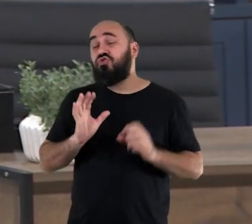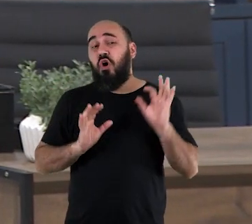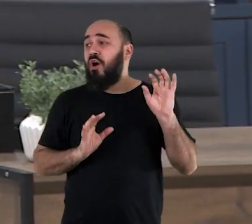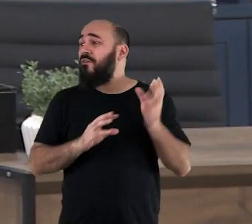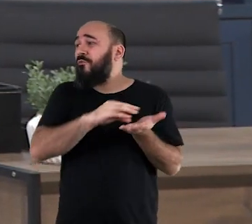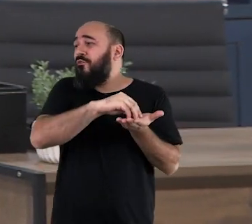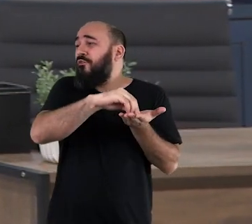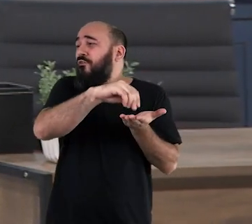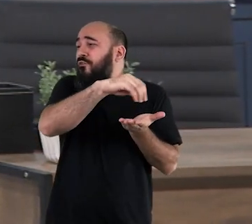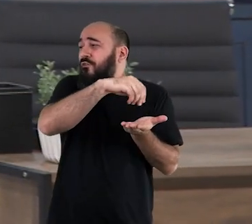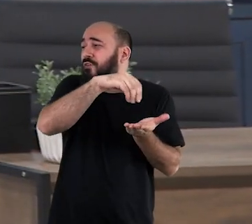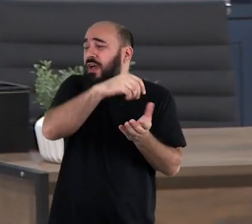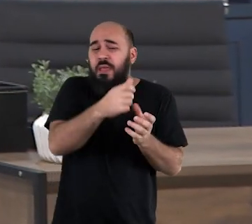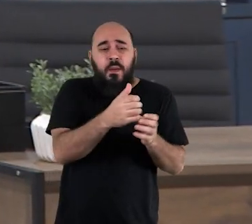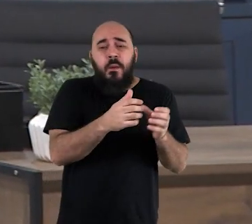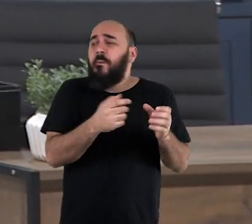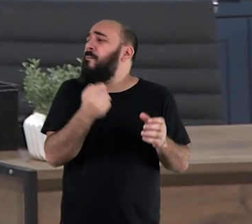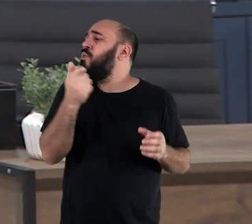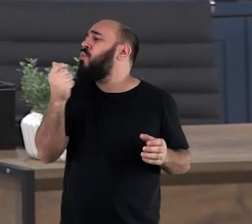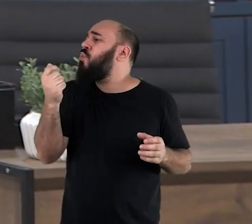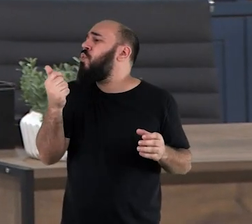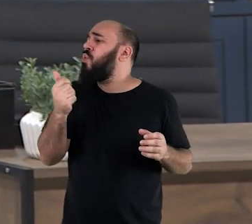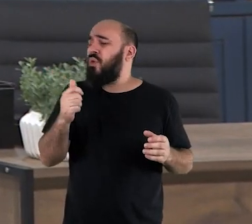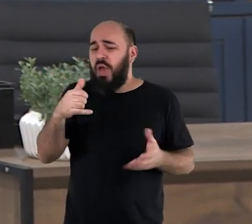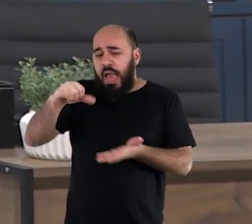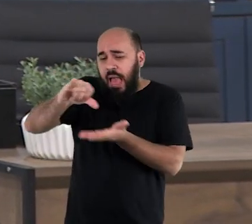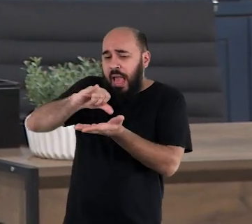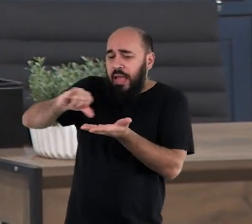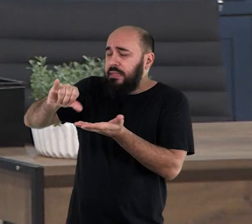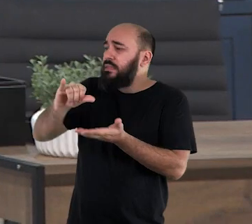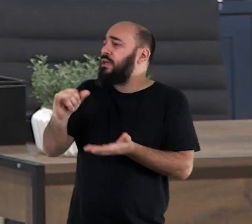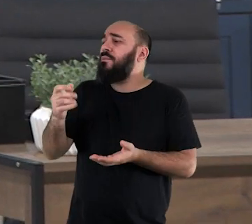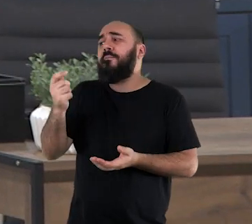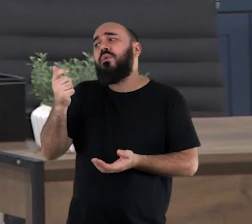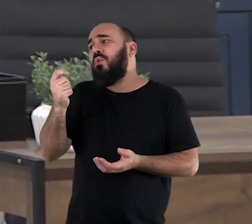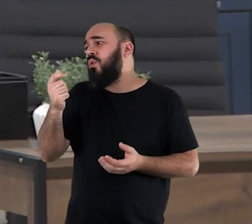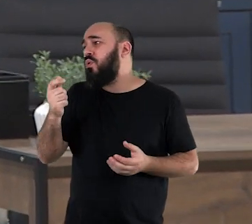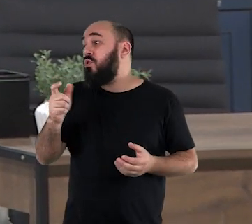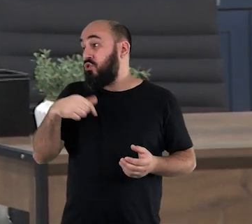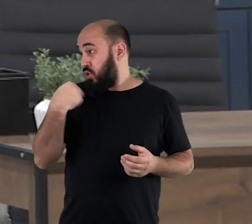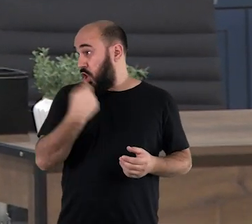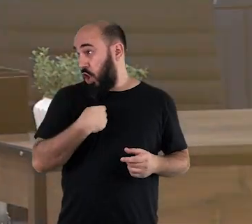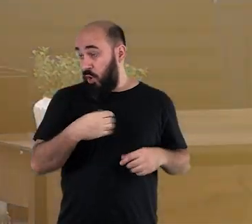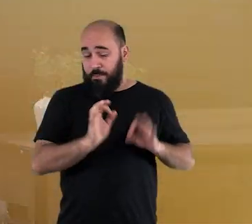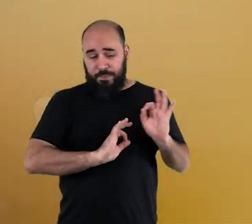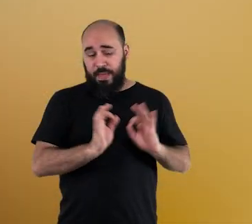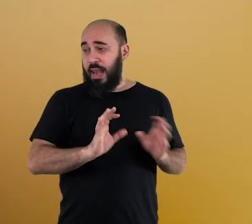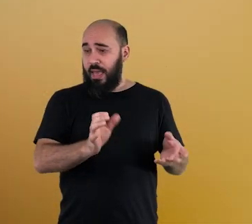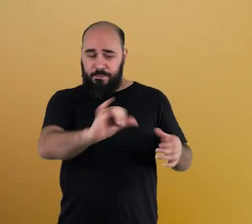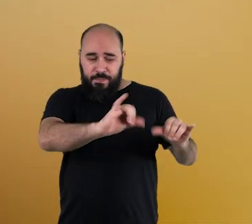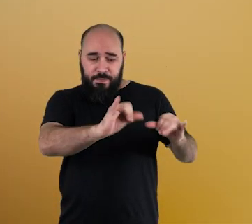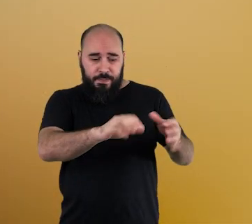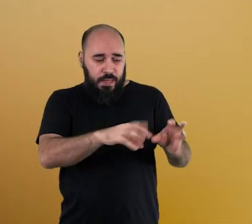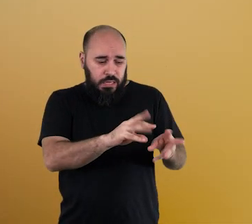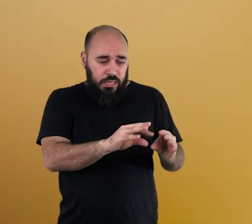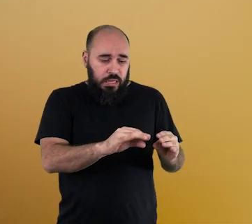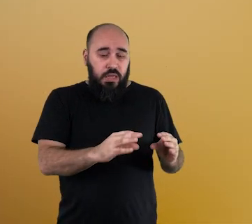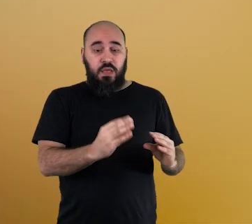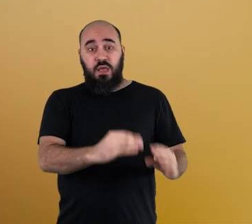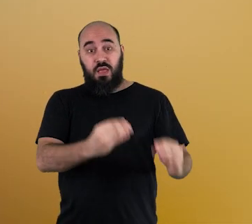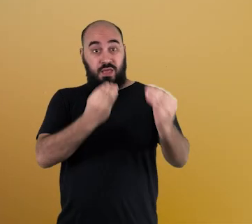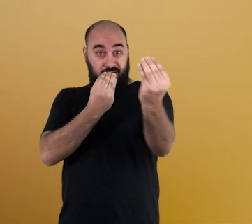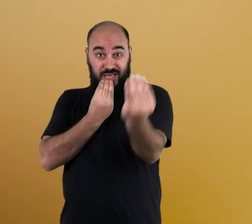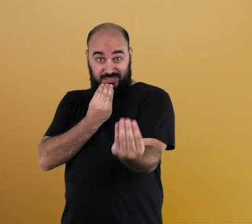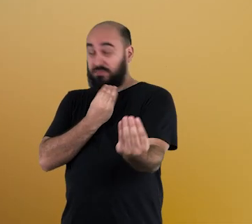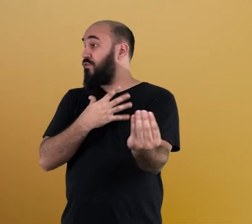azeite. Eu vou preparar um pãozinho para mim, para o meu filho, nós vamos comer e depois vamos morrer. Ela estava dizendo assim: olha, eu só tenho